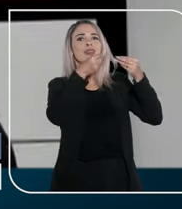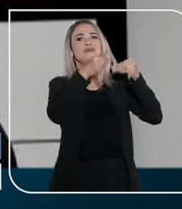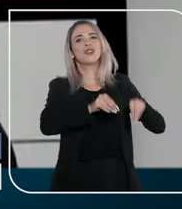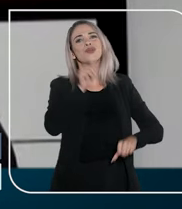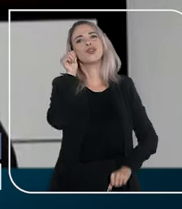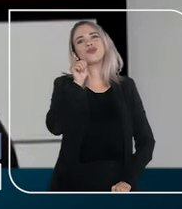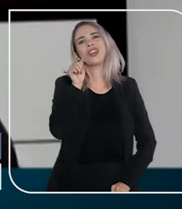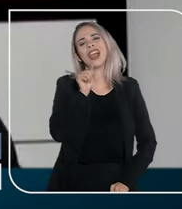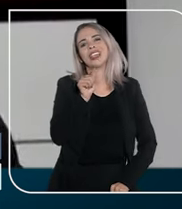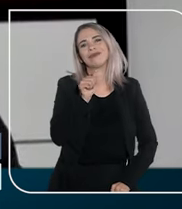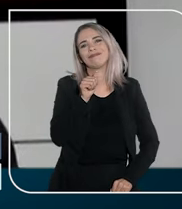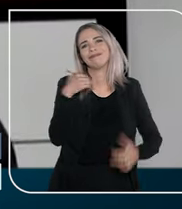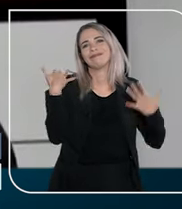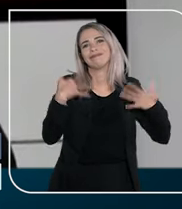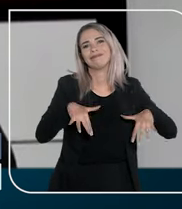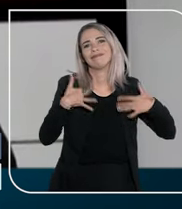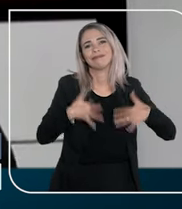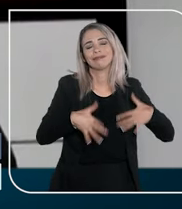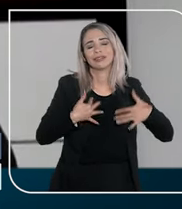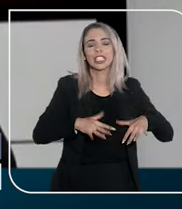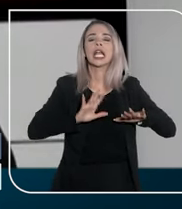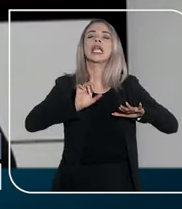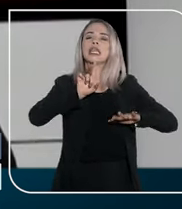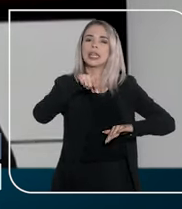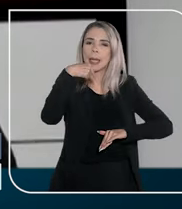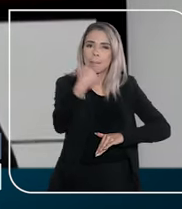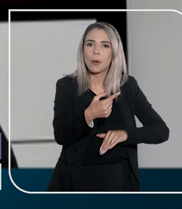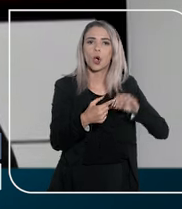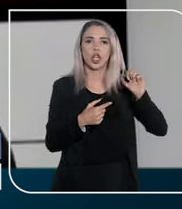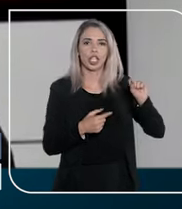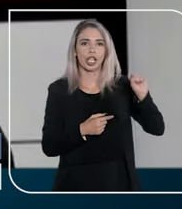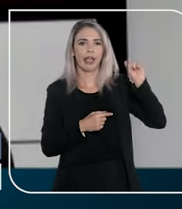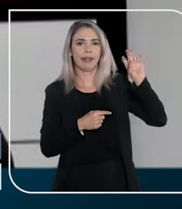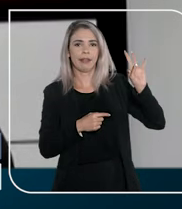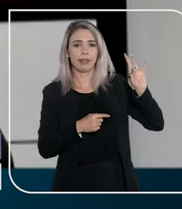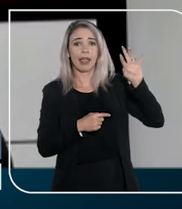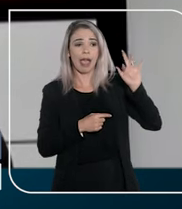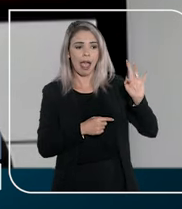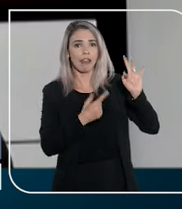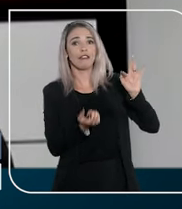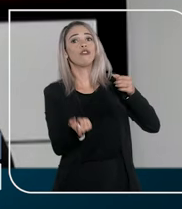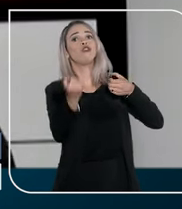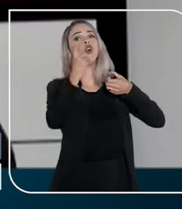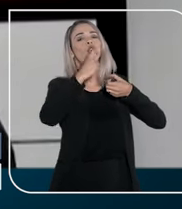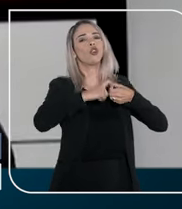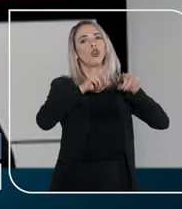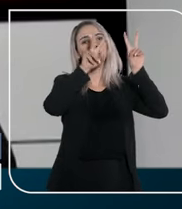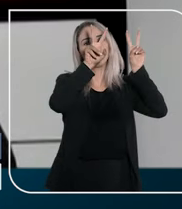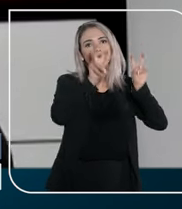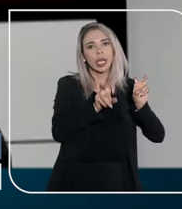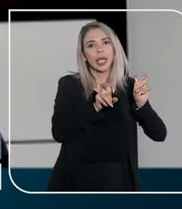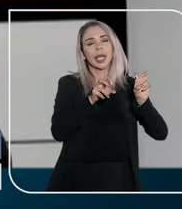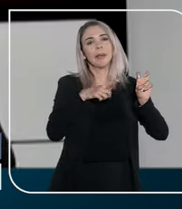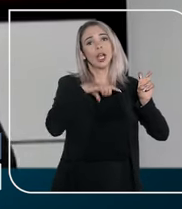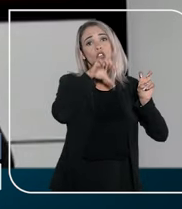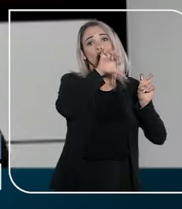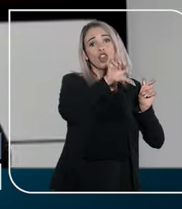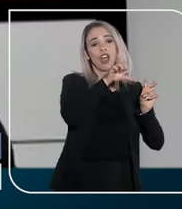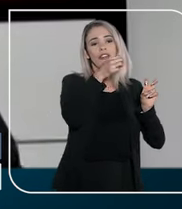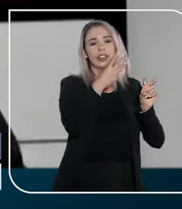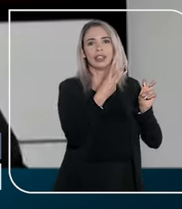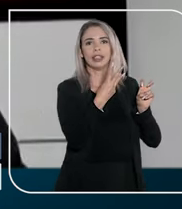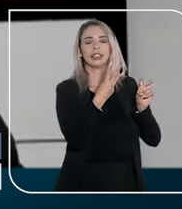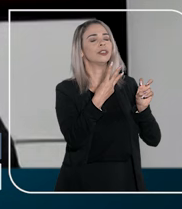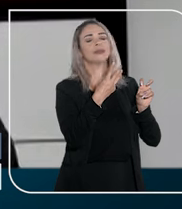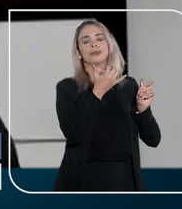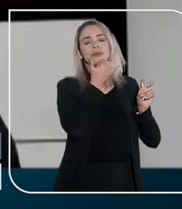às mulheres. Posteriormente, o Supremo Tribunal Federal recuperou essa discussão e no tema 973,